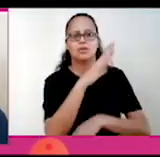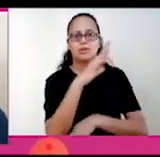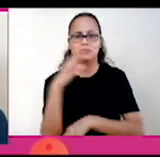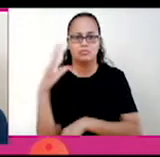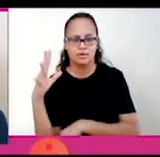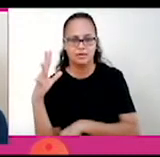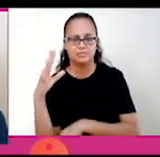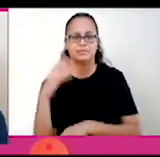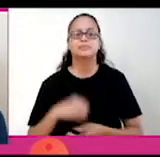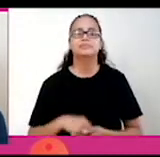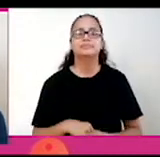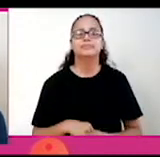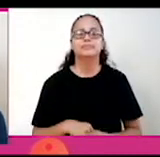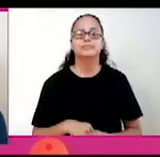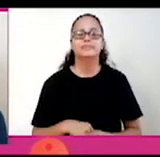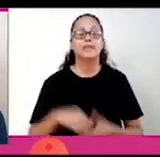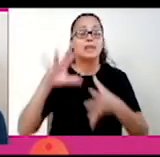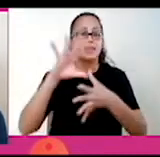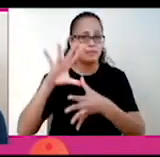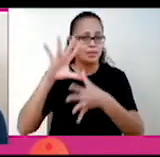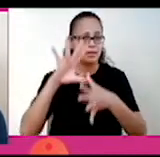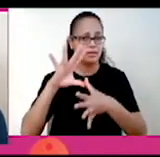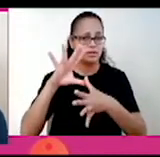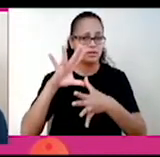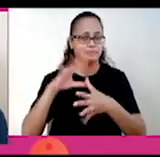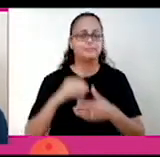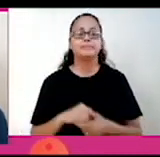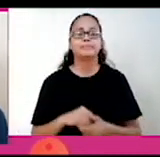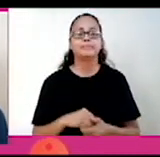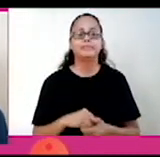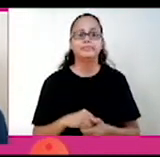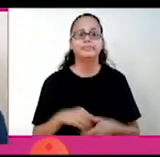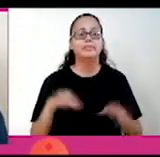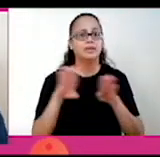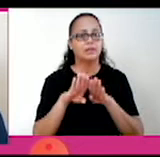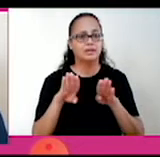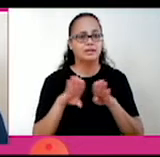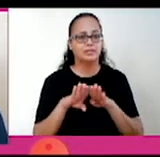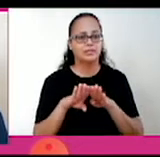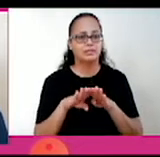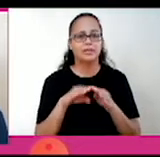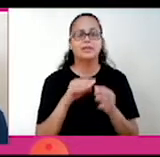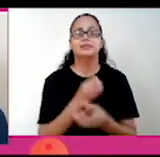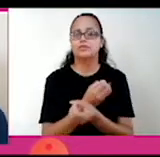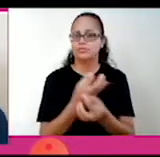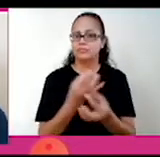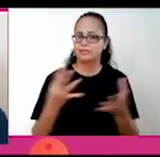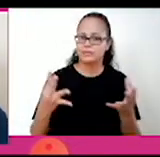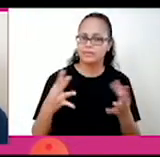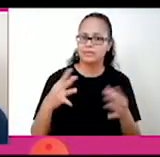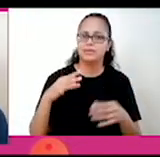né, e da hidrografia da América Latina. Falamos, no que se refere ao clima e à vegetação, nós falamos dos